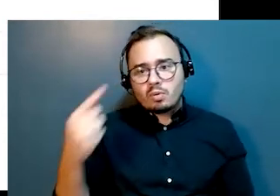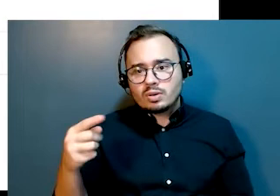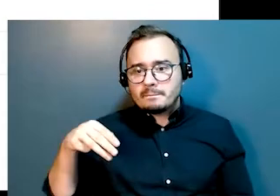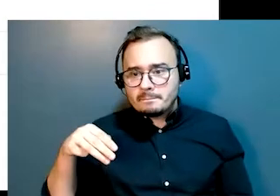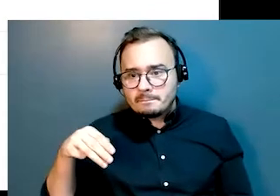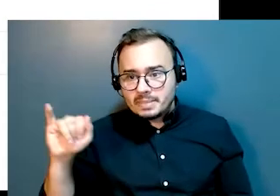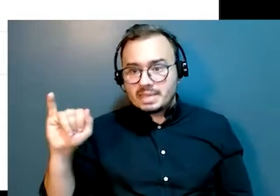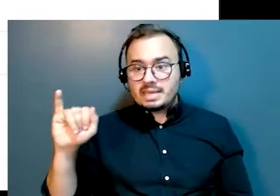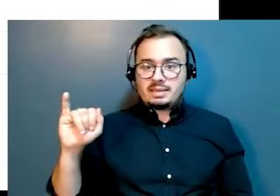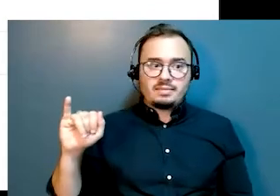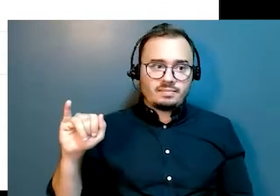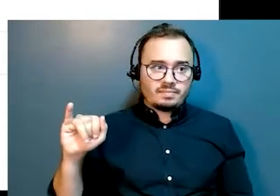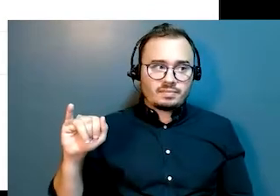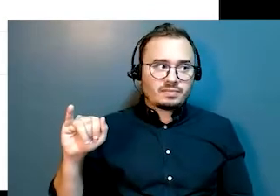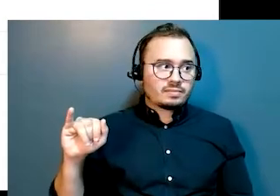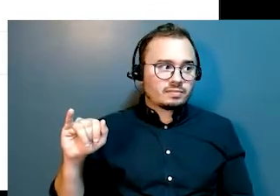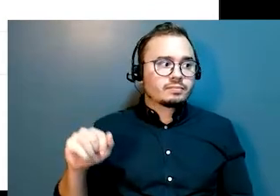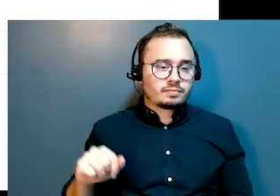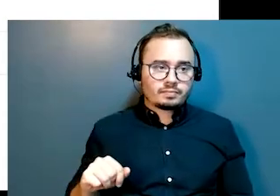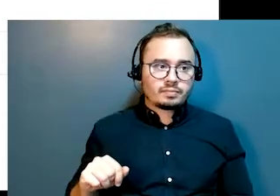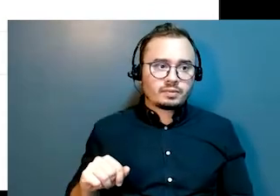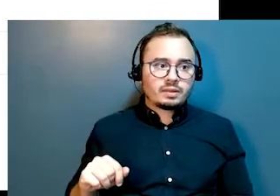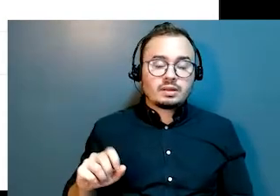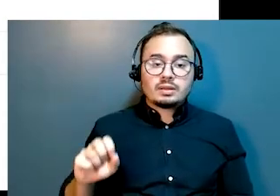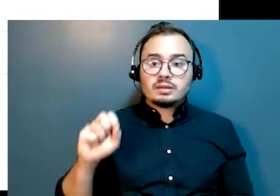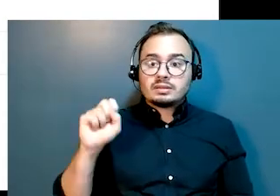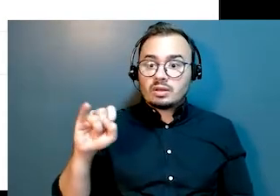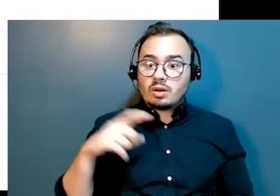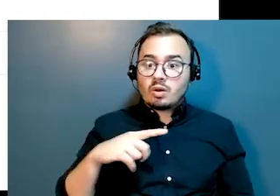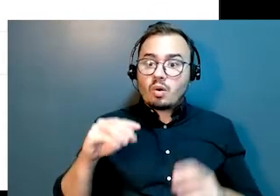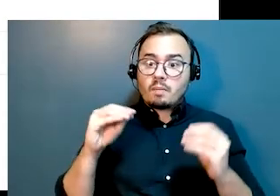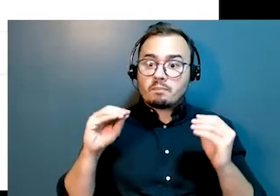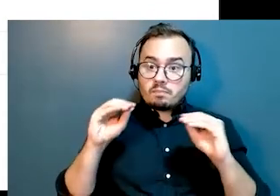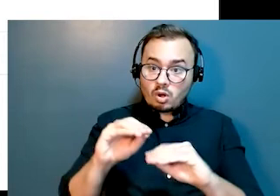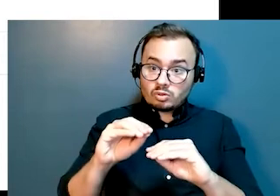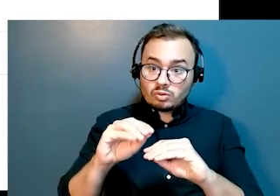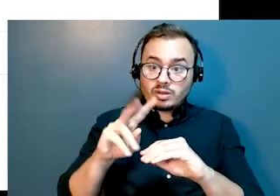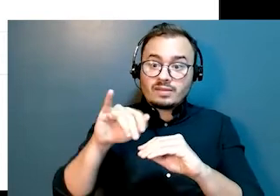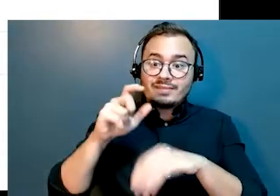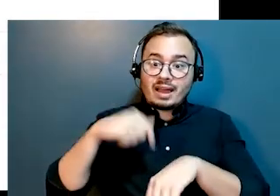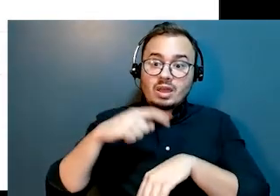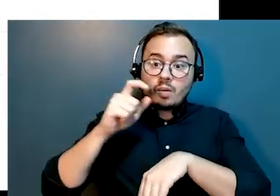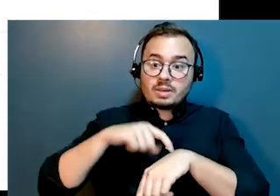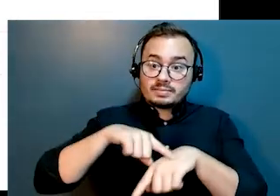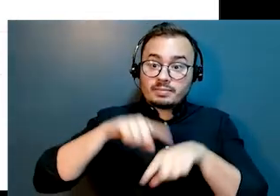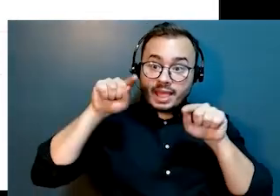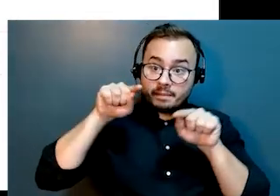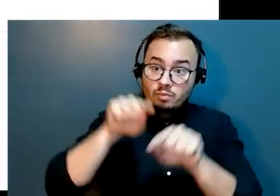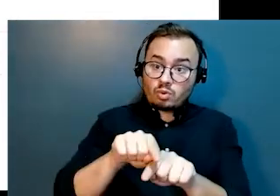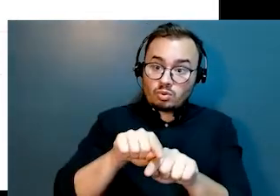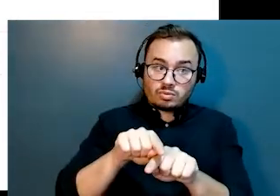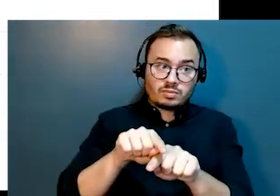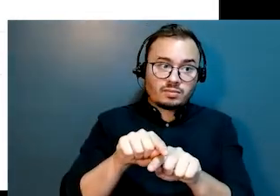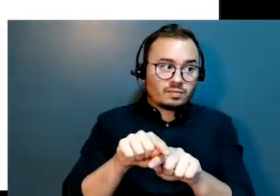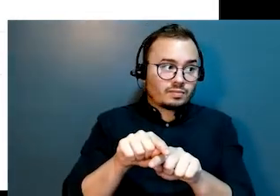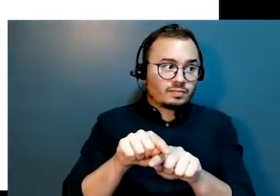se eu... Mi. Se eu ponho para tocar, o Sonic Pi vai tocar tudo ao mesmo tempo. Ele vai tocar